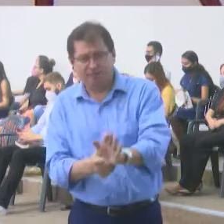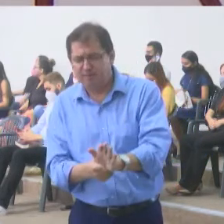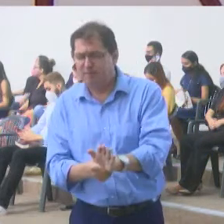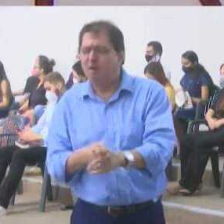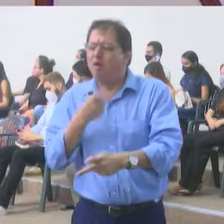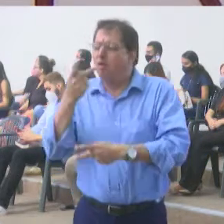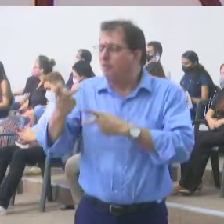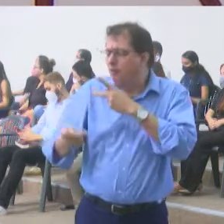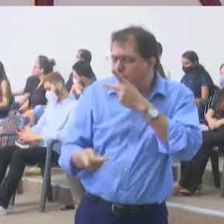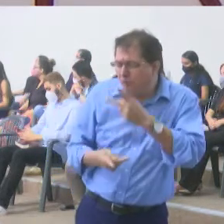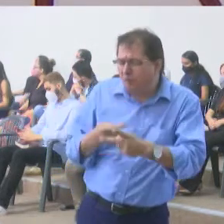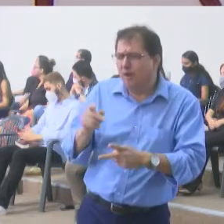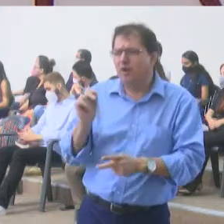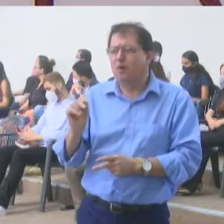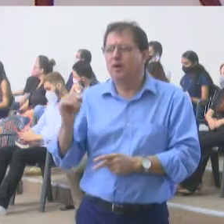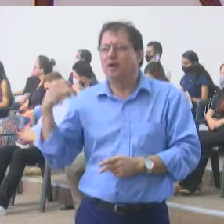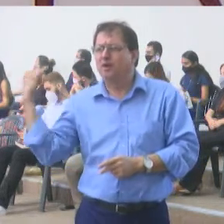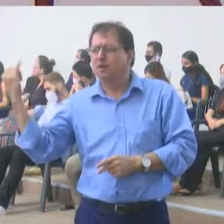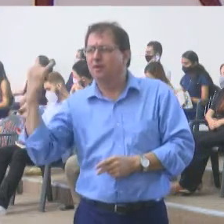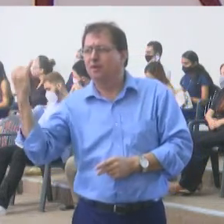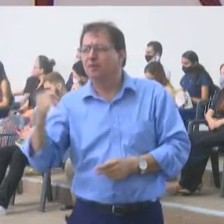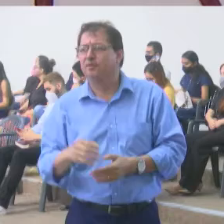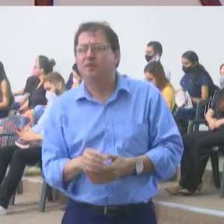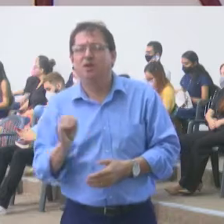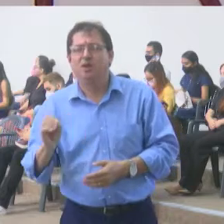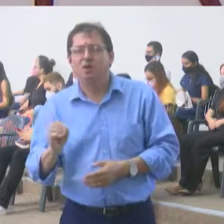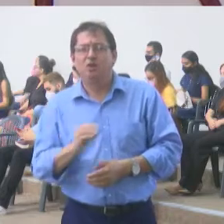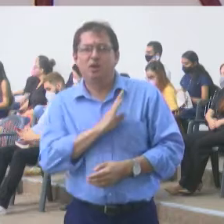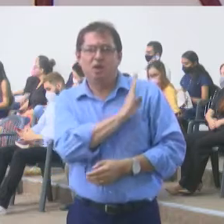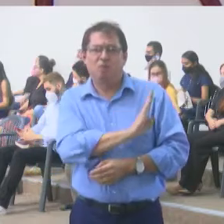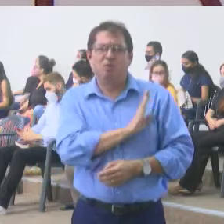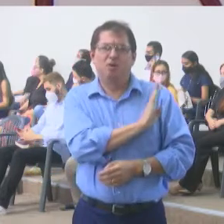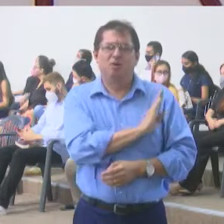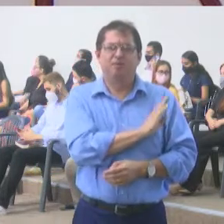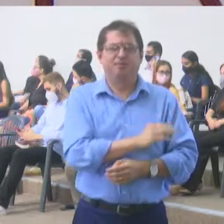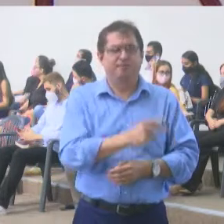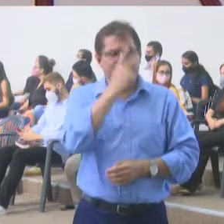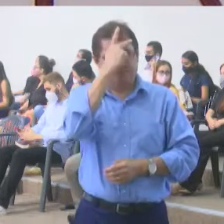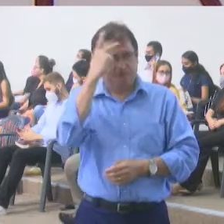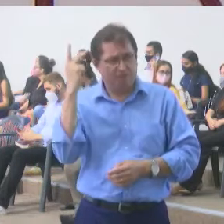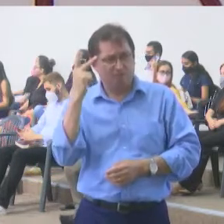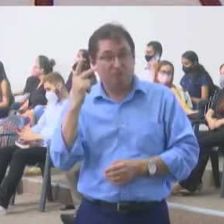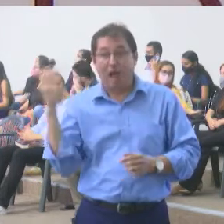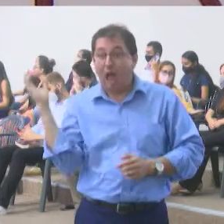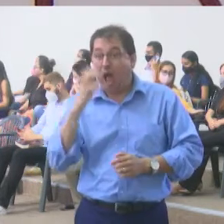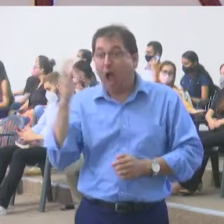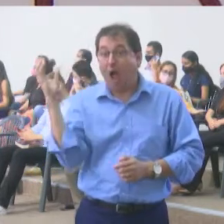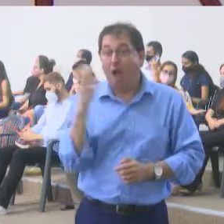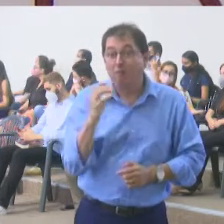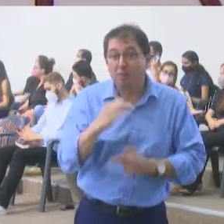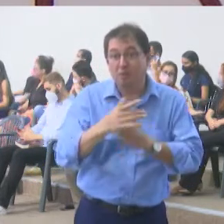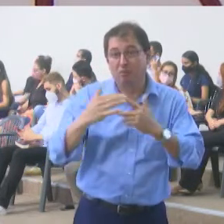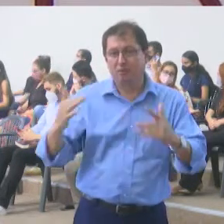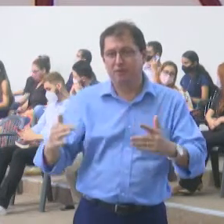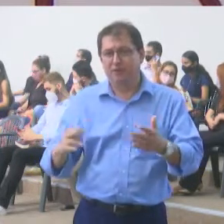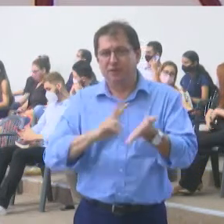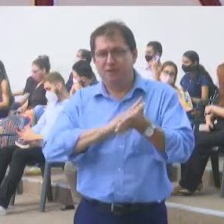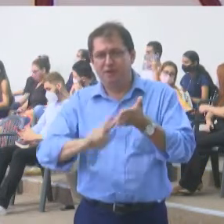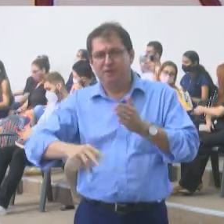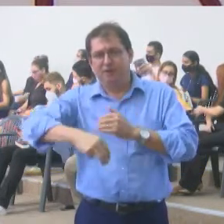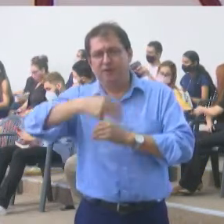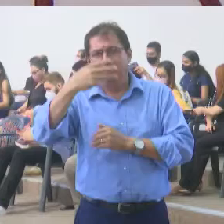sua súplica, a sua causa. E olha só como Boaz era um camarada ligeiro, rápido. Versículo